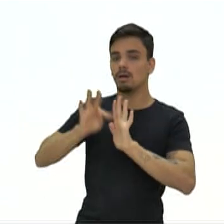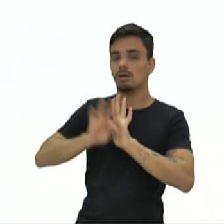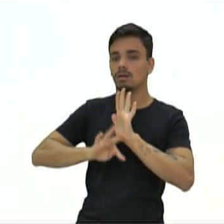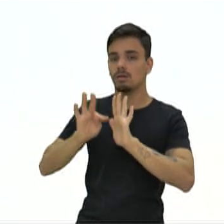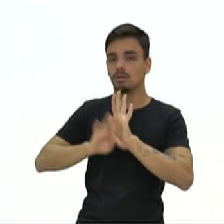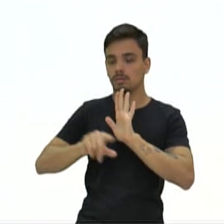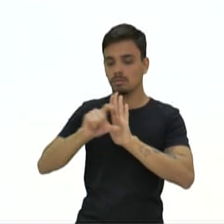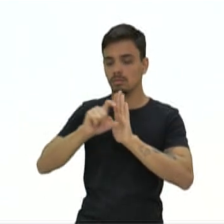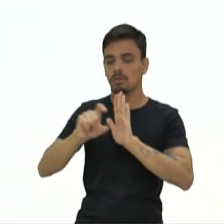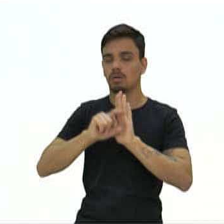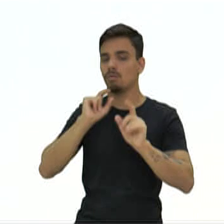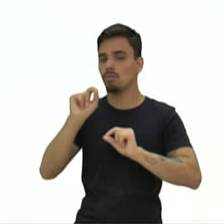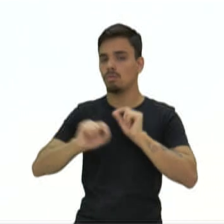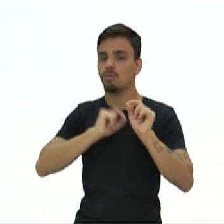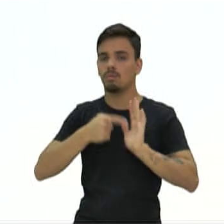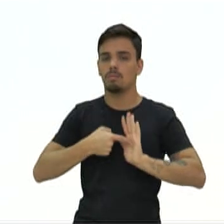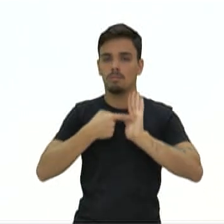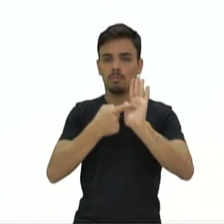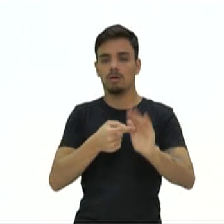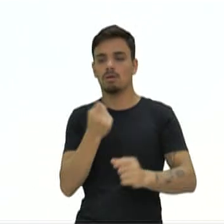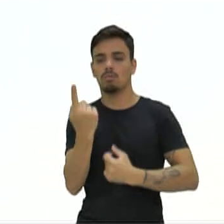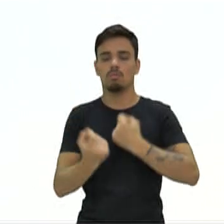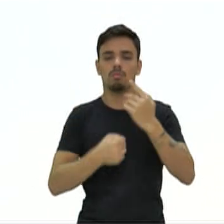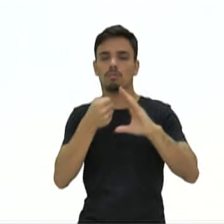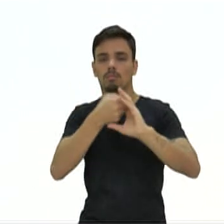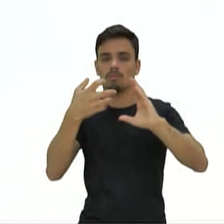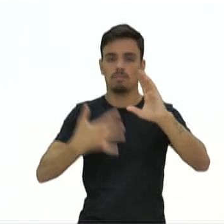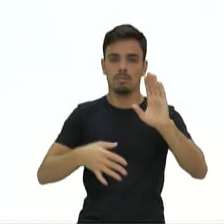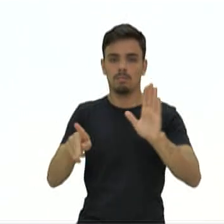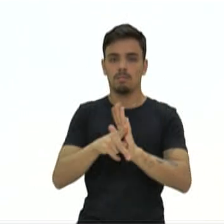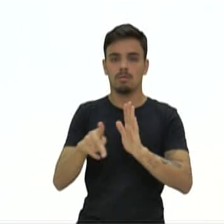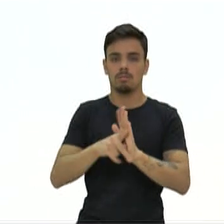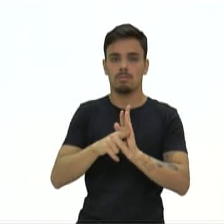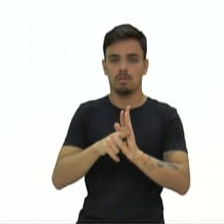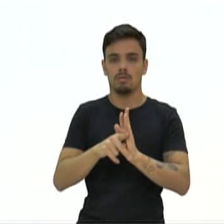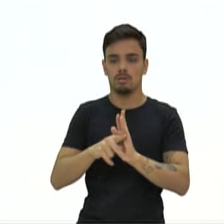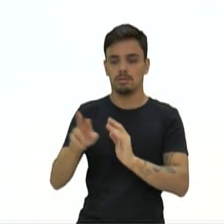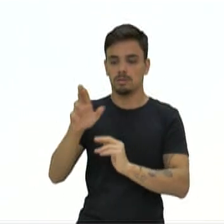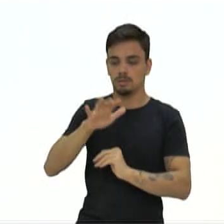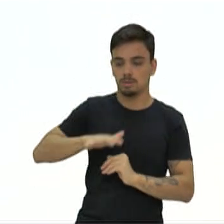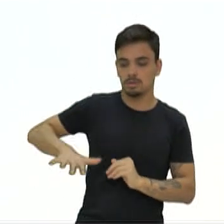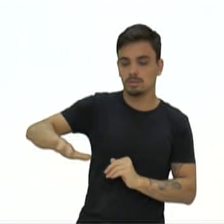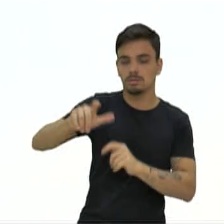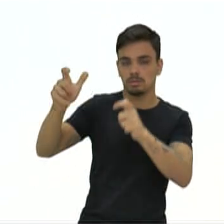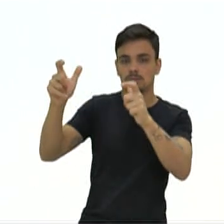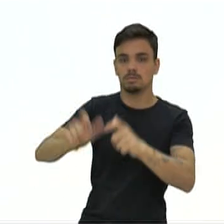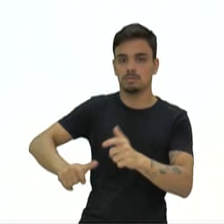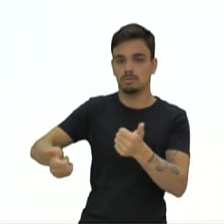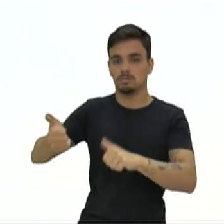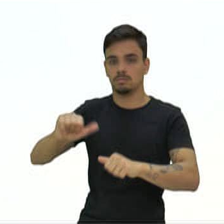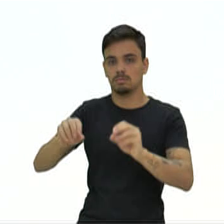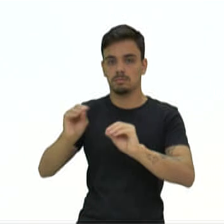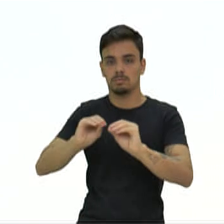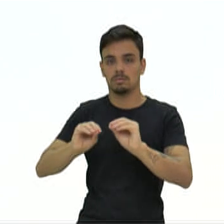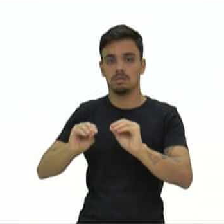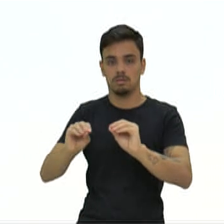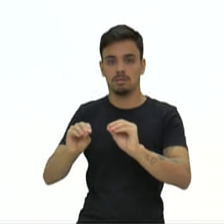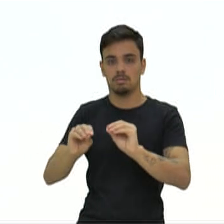trecho de texto, né, traz algumas características das regiões temperadas do globo